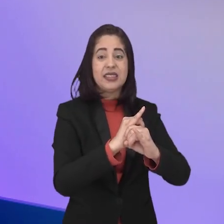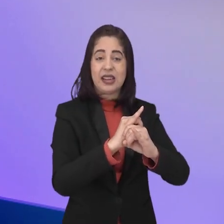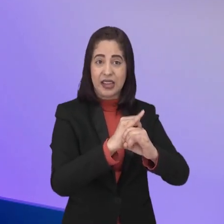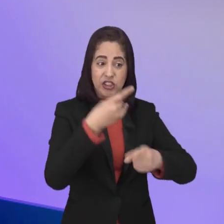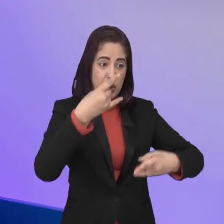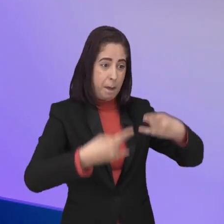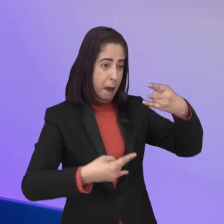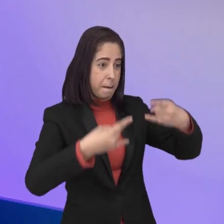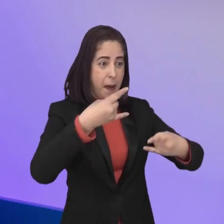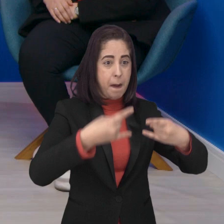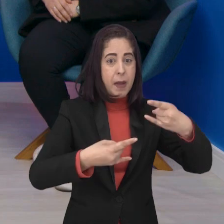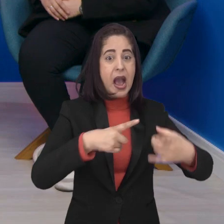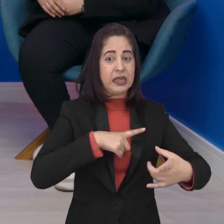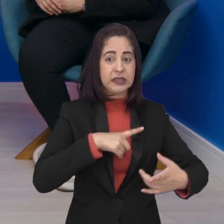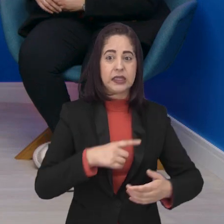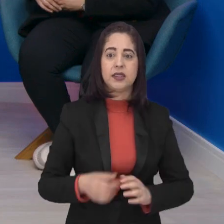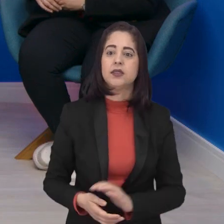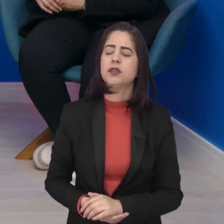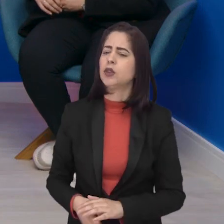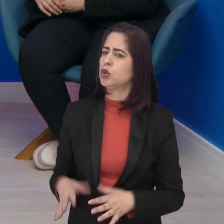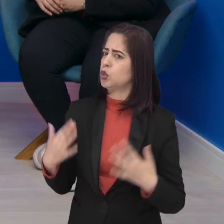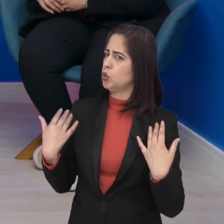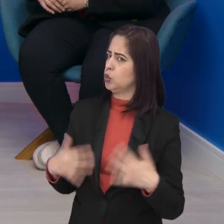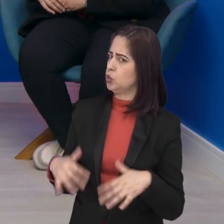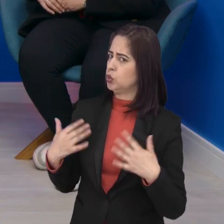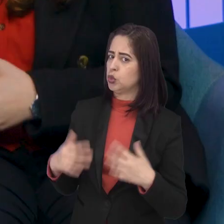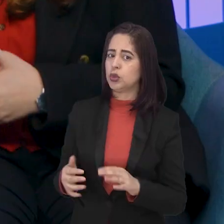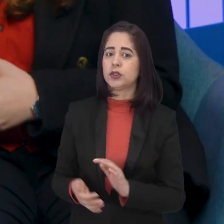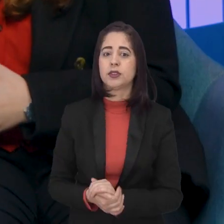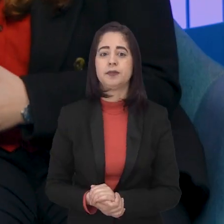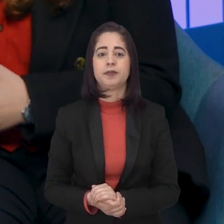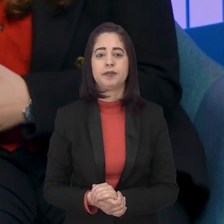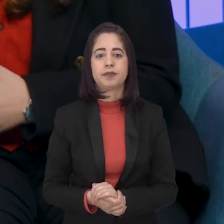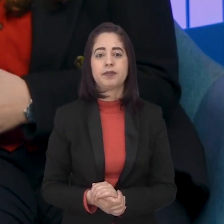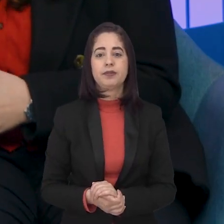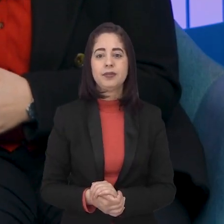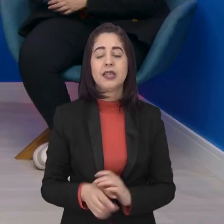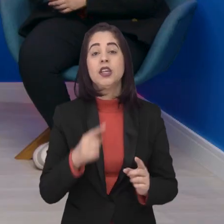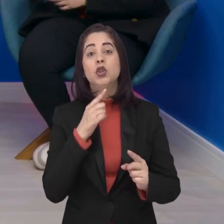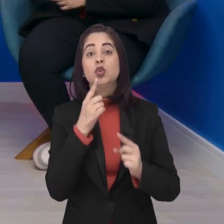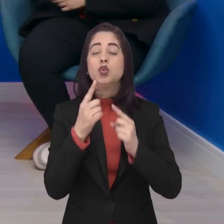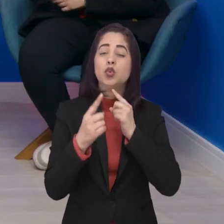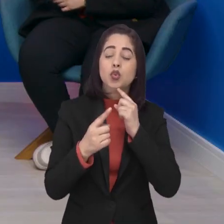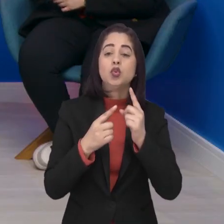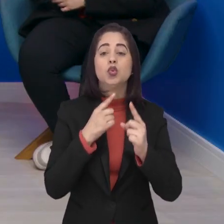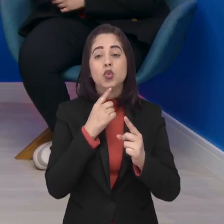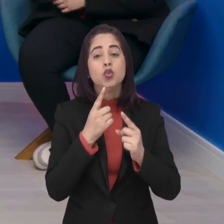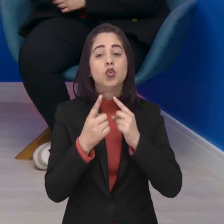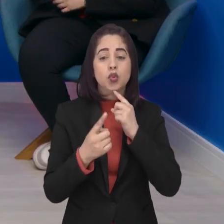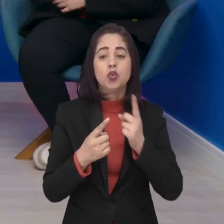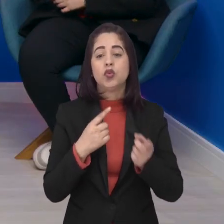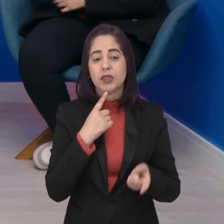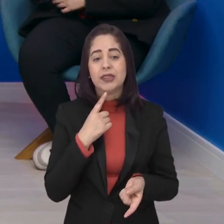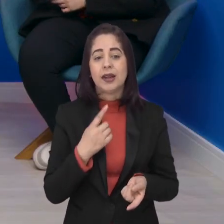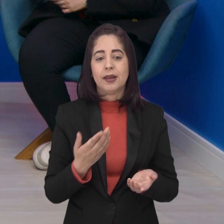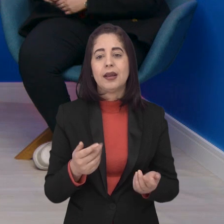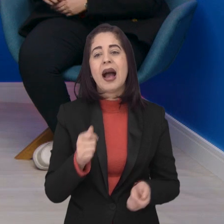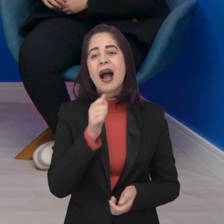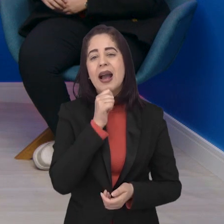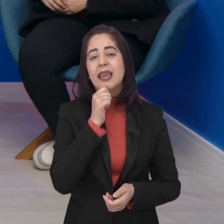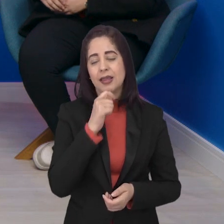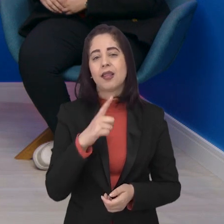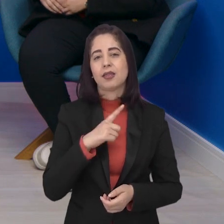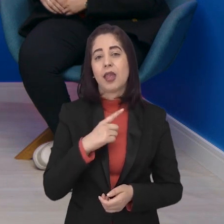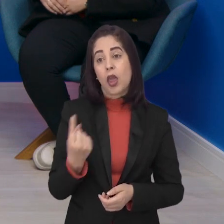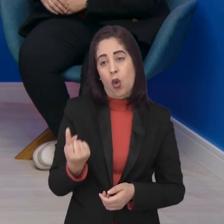máquinas do que por humanos. Realmente muita coisa, né, Marina? Sim. Bom, e dentro dessas dúvidas, né, com todas essas mudanças, tem